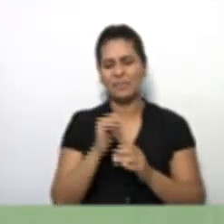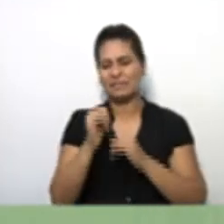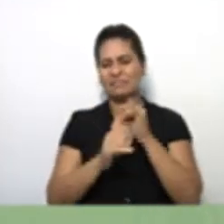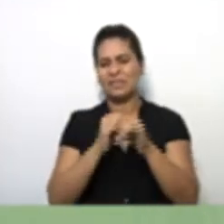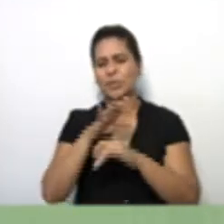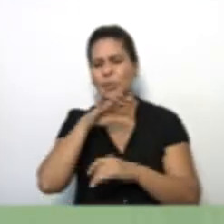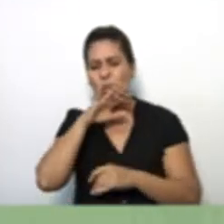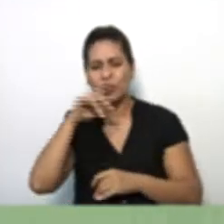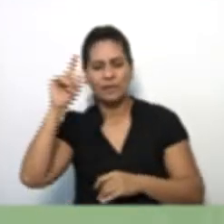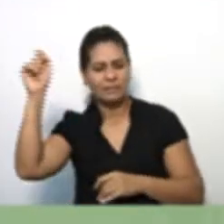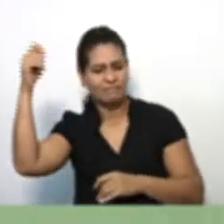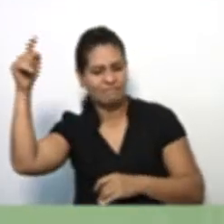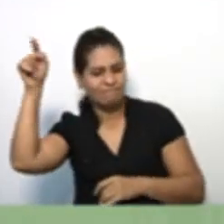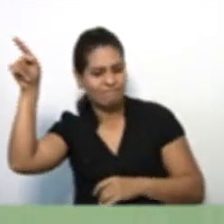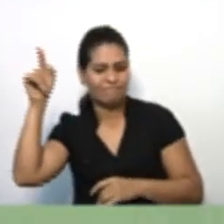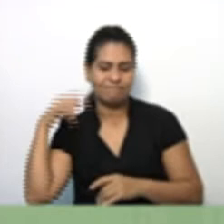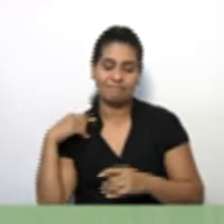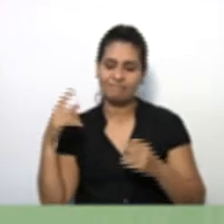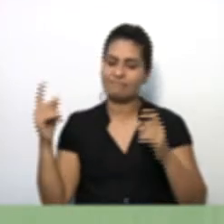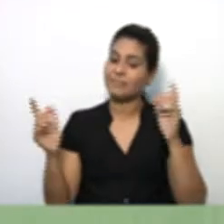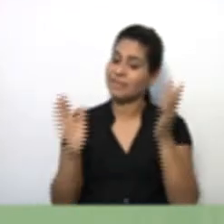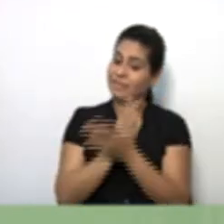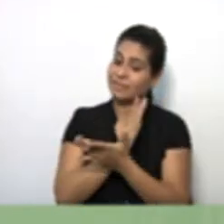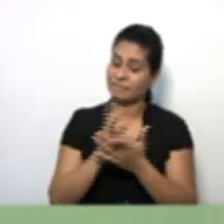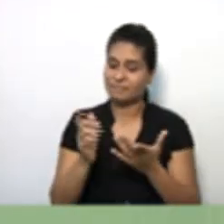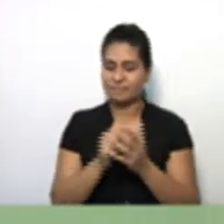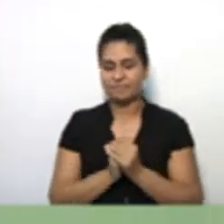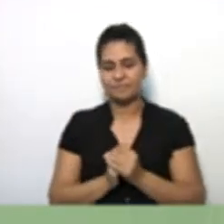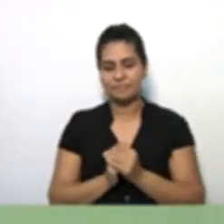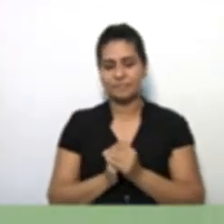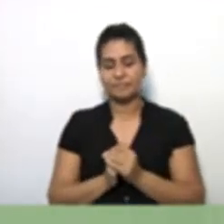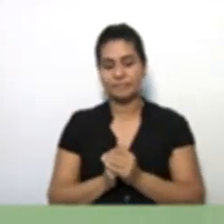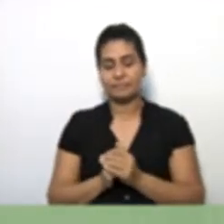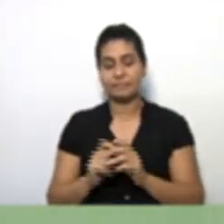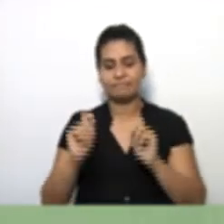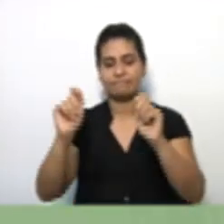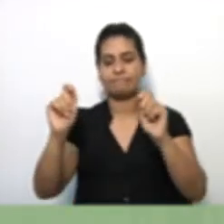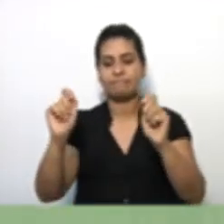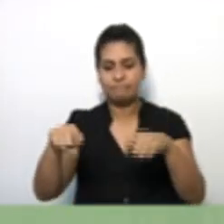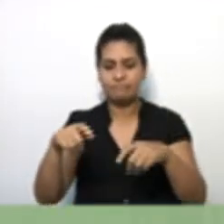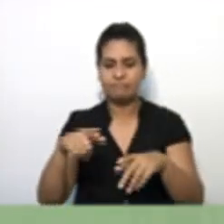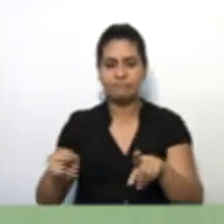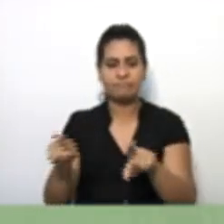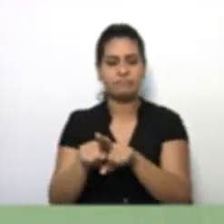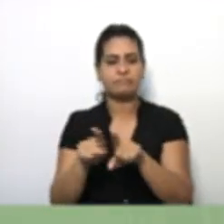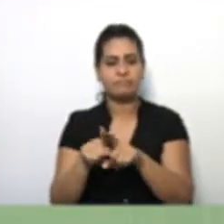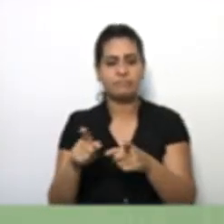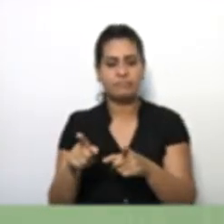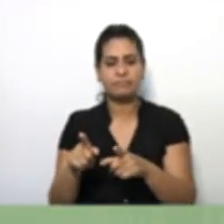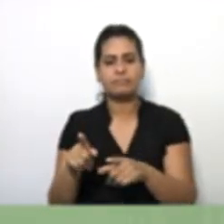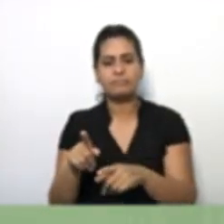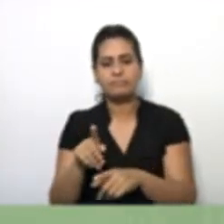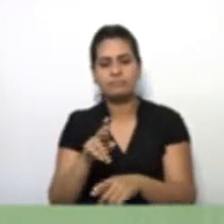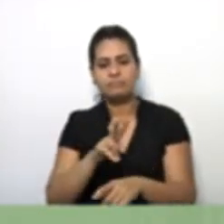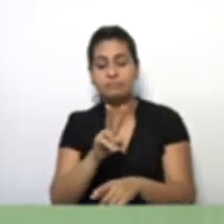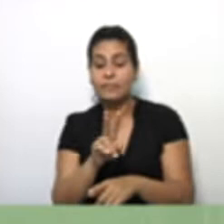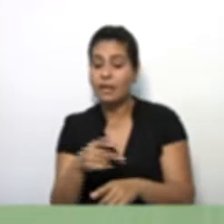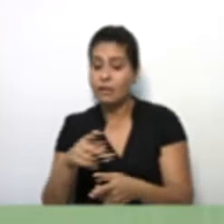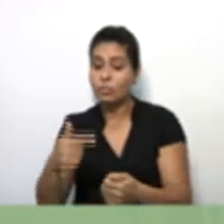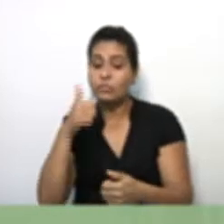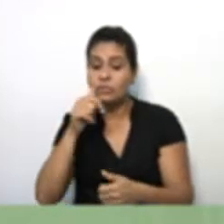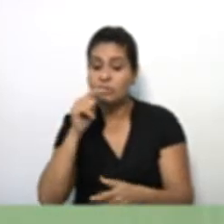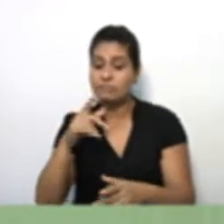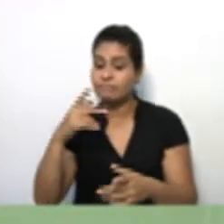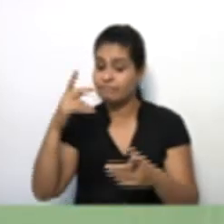mas. Pode ser. A gente então, também não aqui. Vai deixar de. Estabelece que os esforços organizacionais devem ser orientados para o quê? Atender